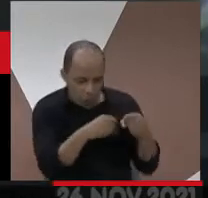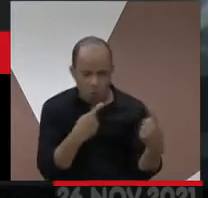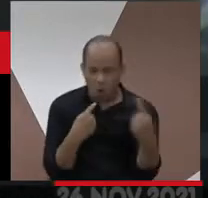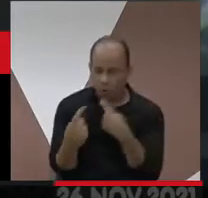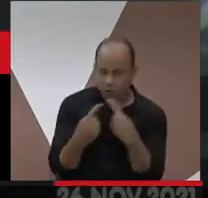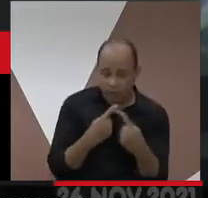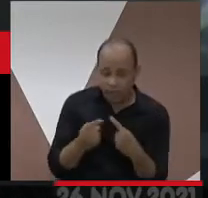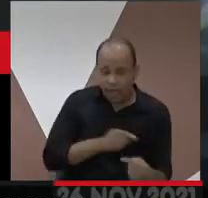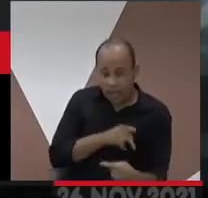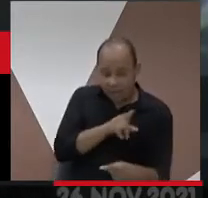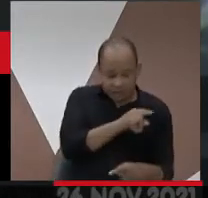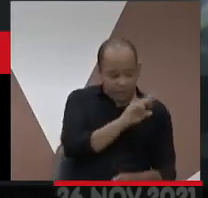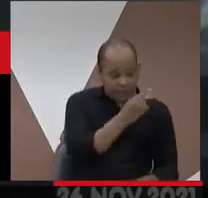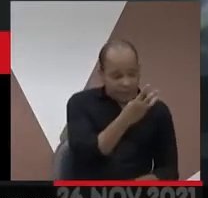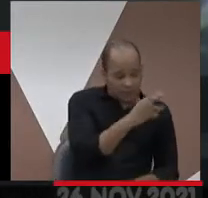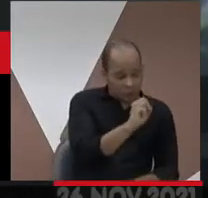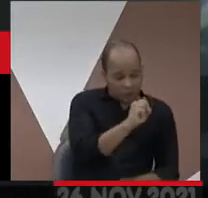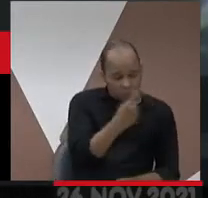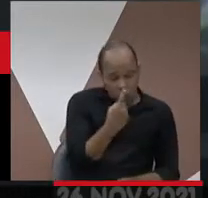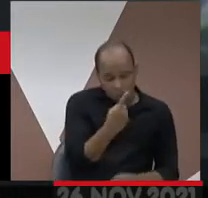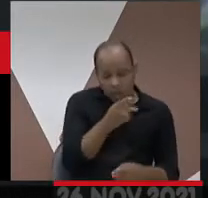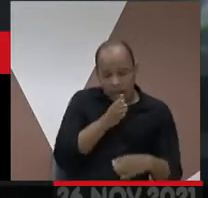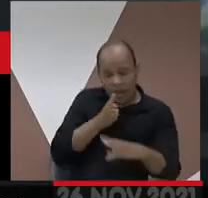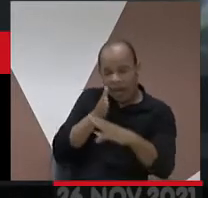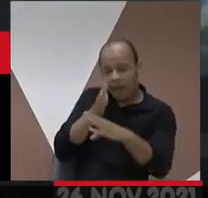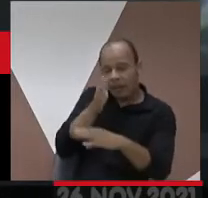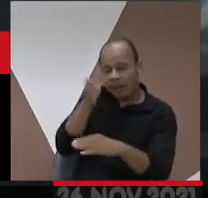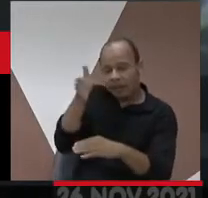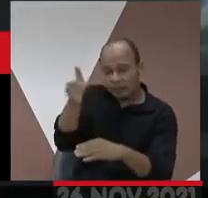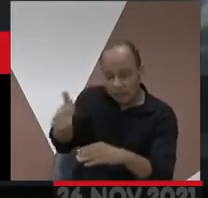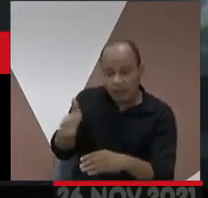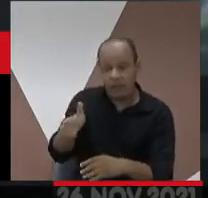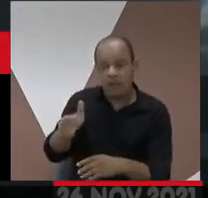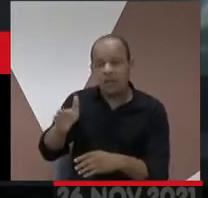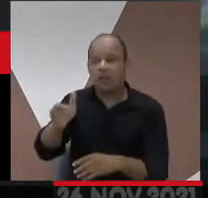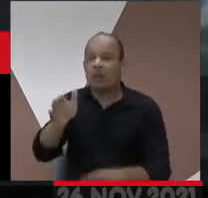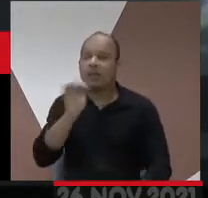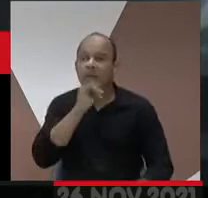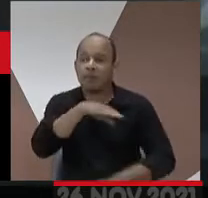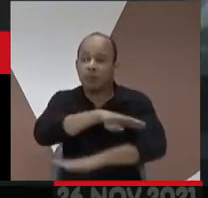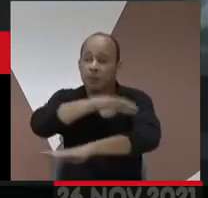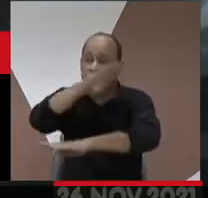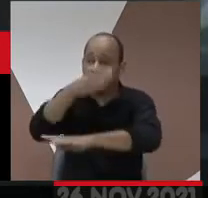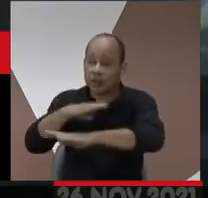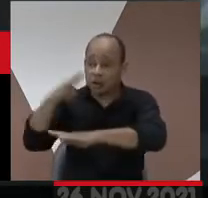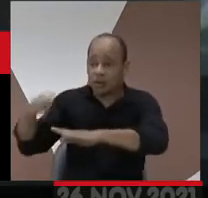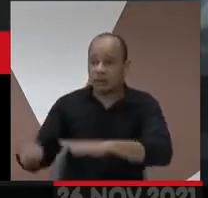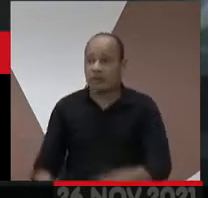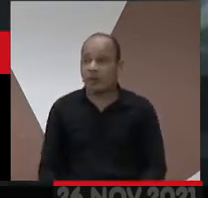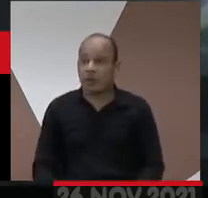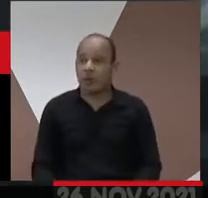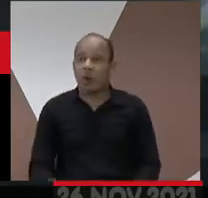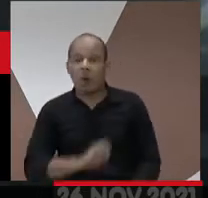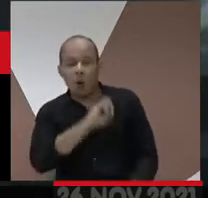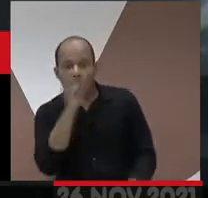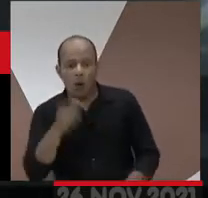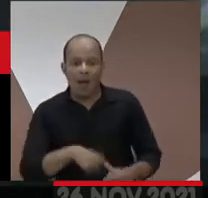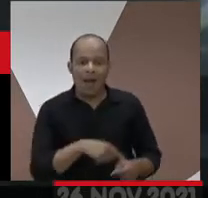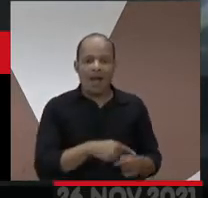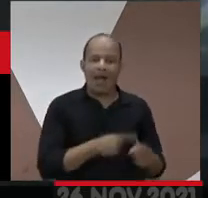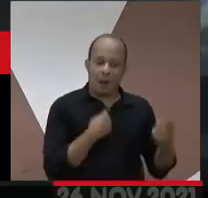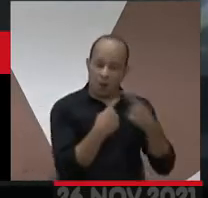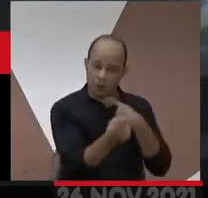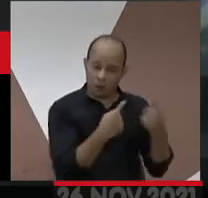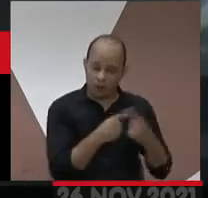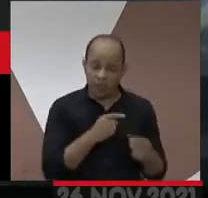Brumadinho, orçado em 320 milhões. A ligação da Mutuca até Ibirité, orçado